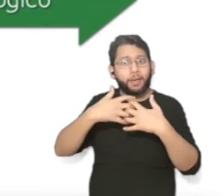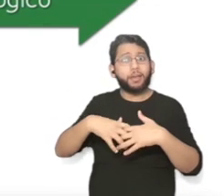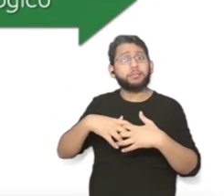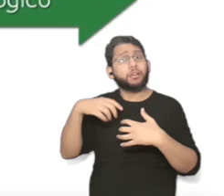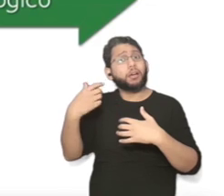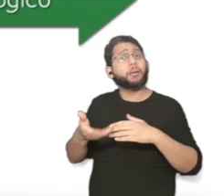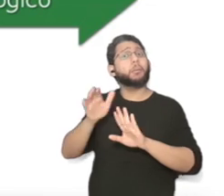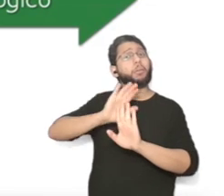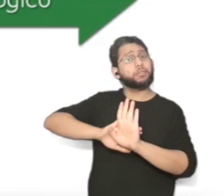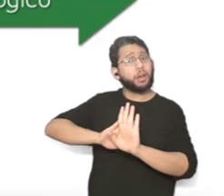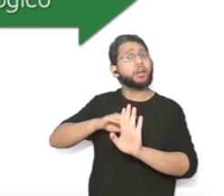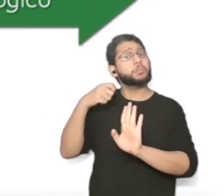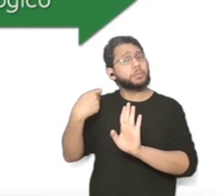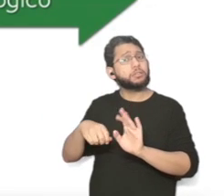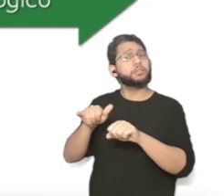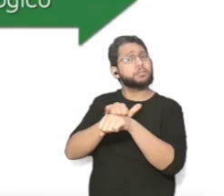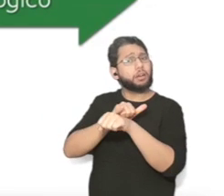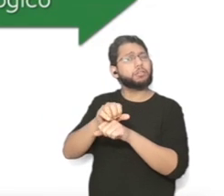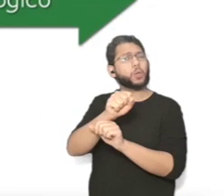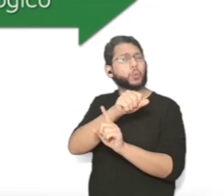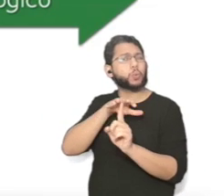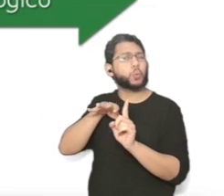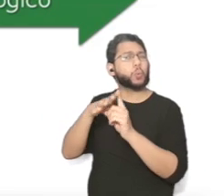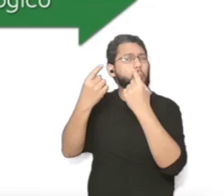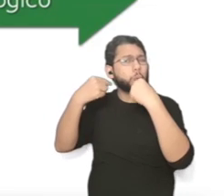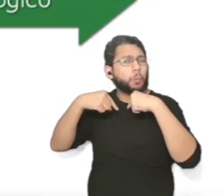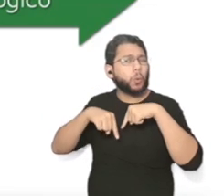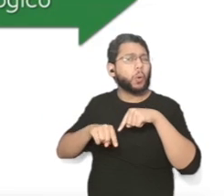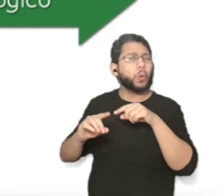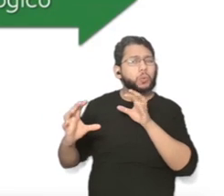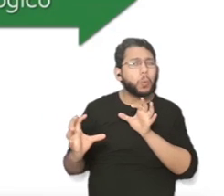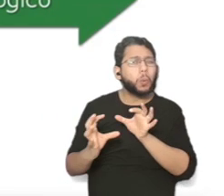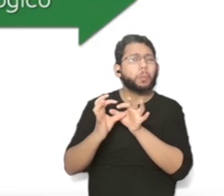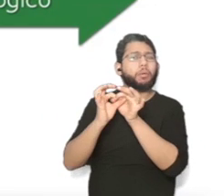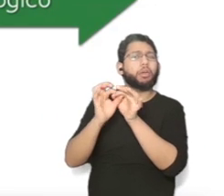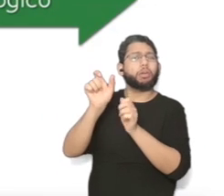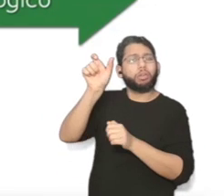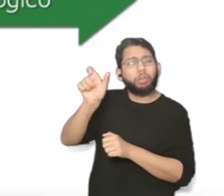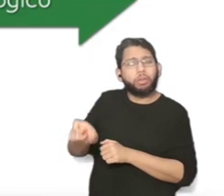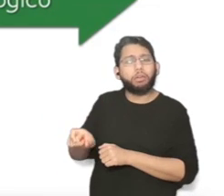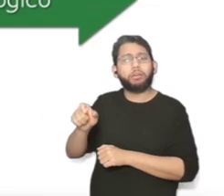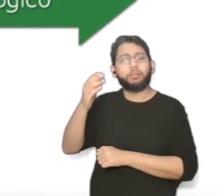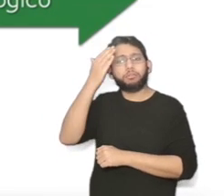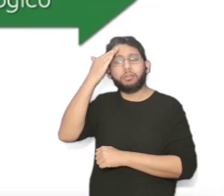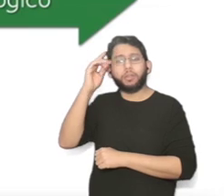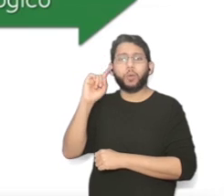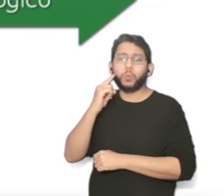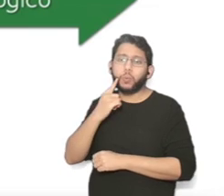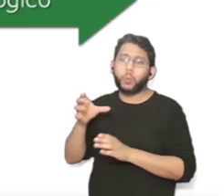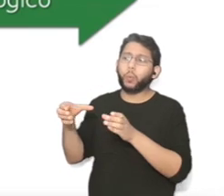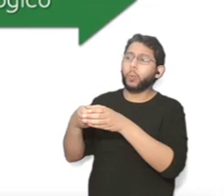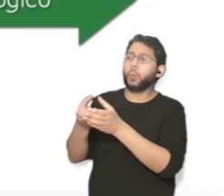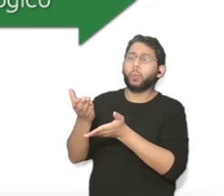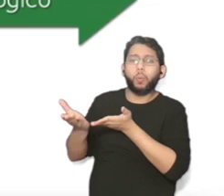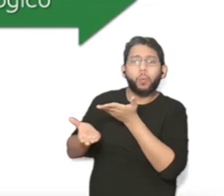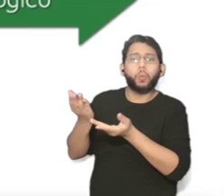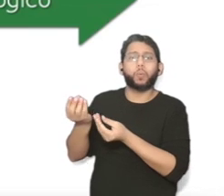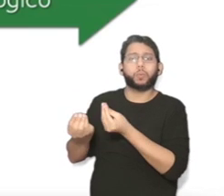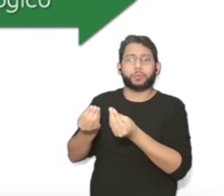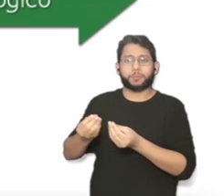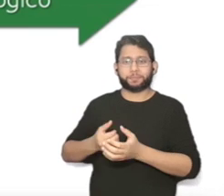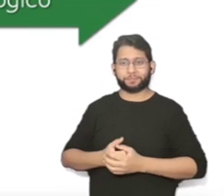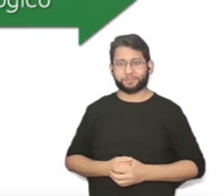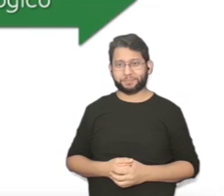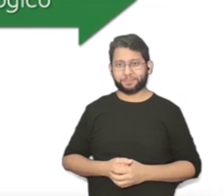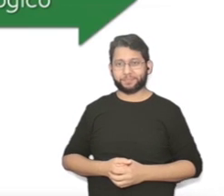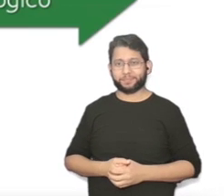isso requer uma análise socioantropológica desses sujeitos dos surdos e um respeito, então, a olhar esse outro como